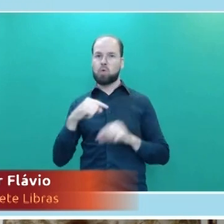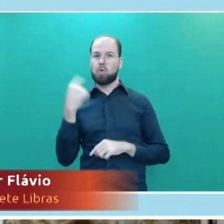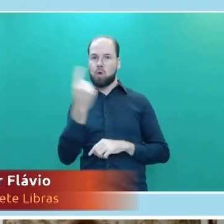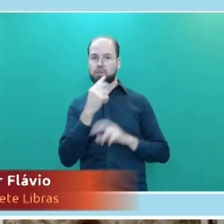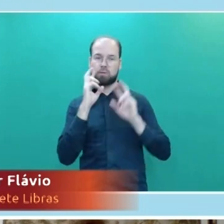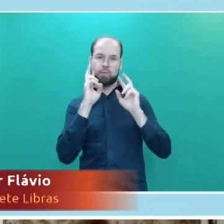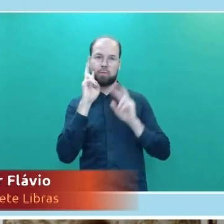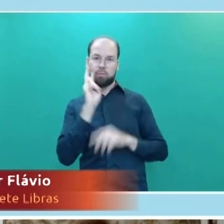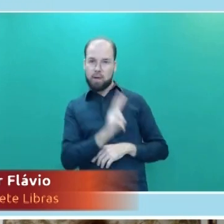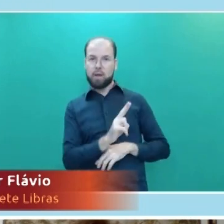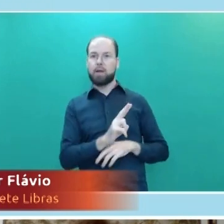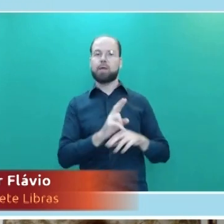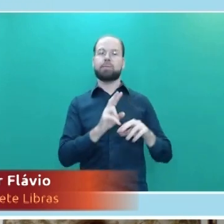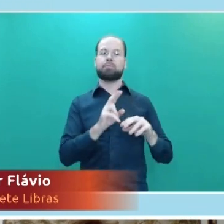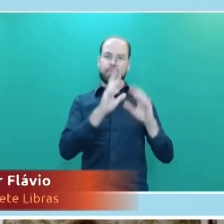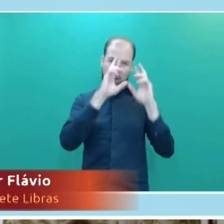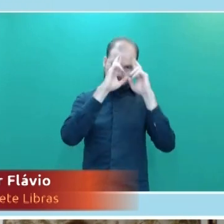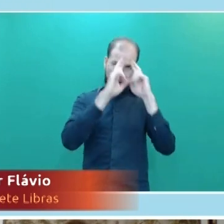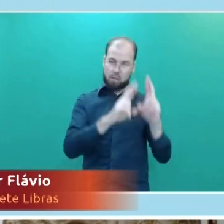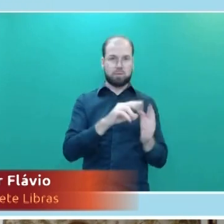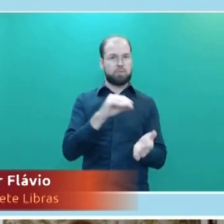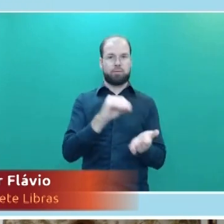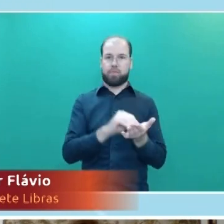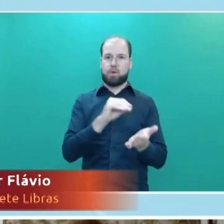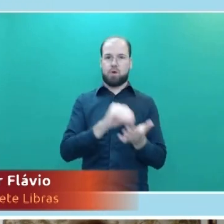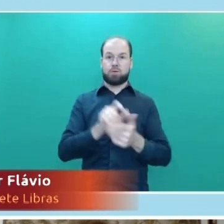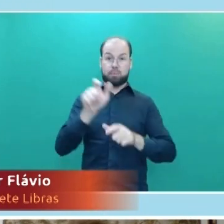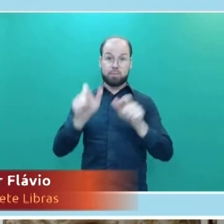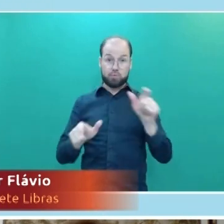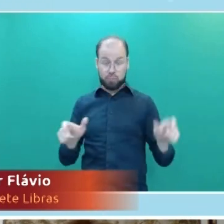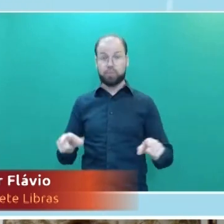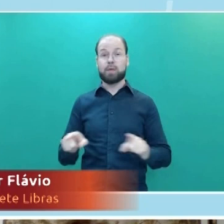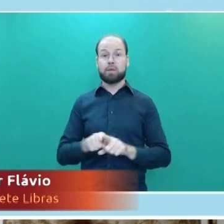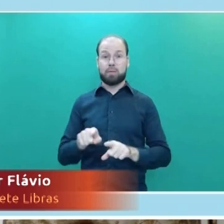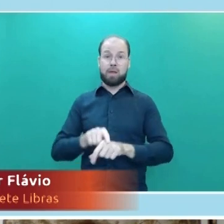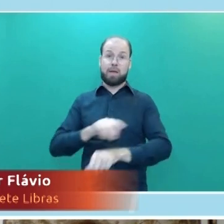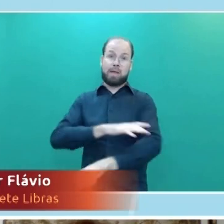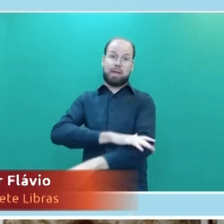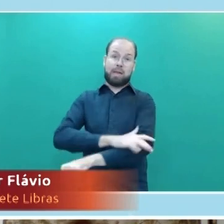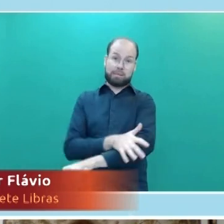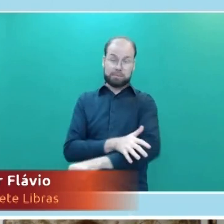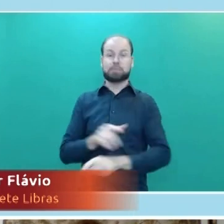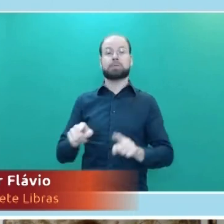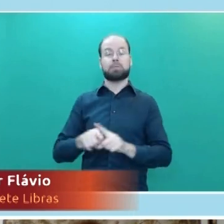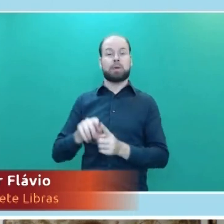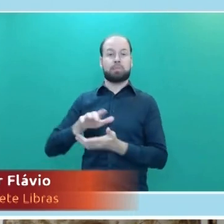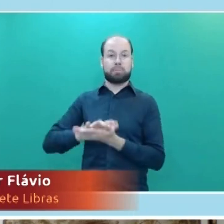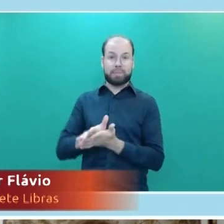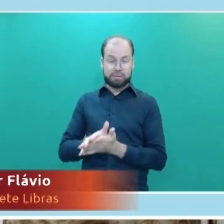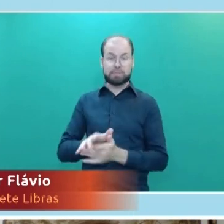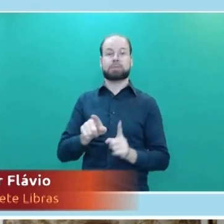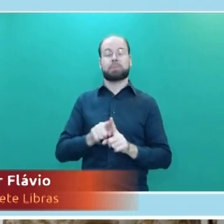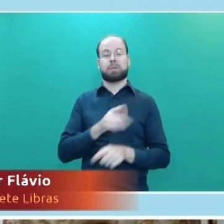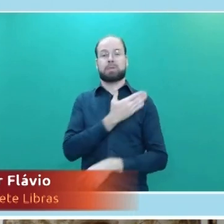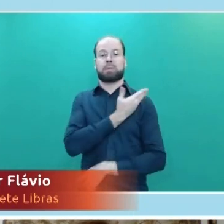uma desconsideração com o outro ser humano, o racismo, o preconceito, a